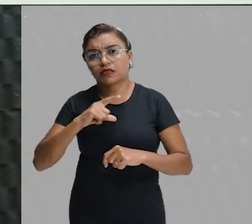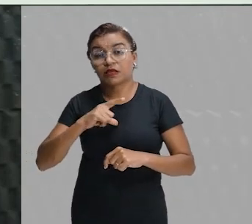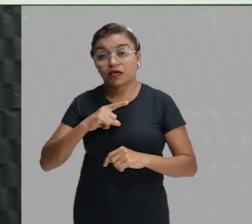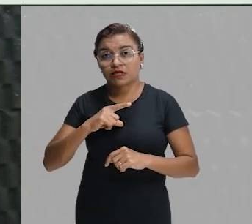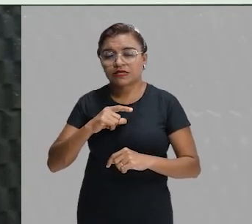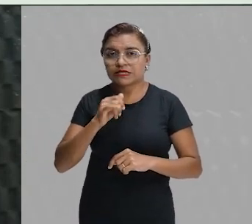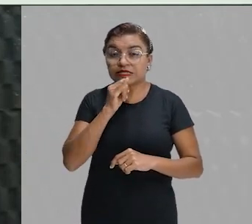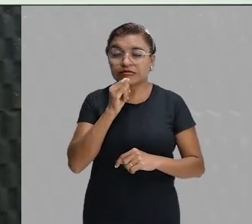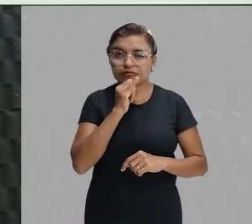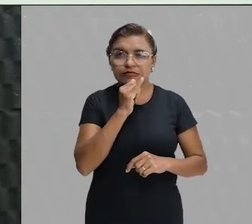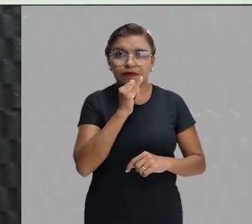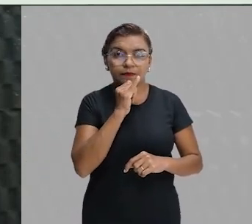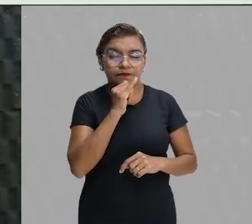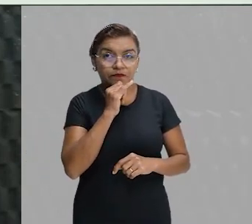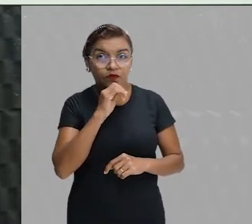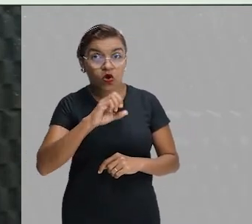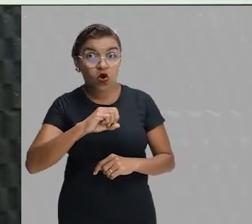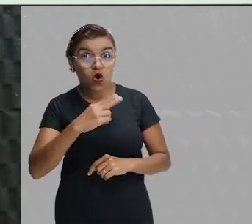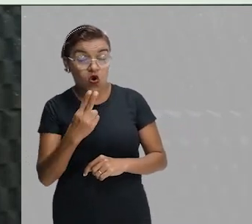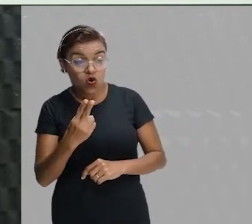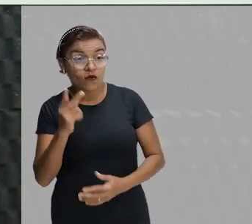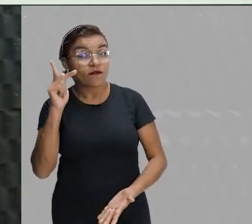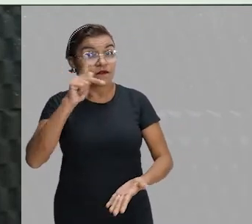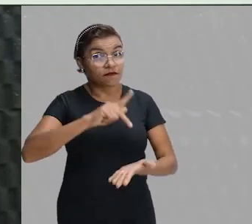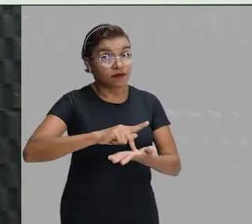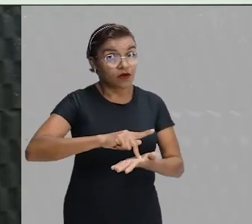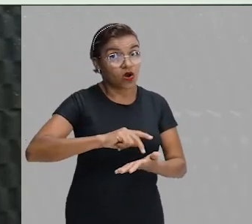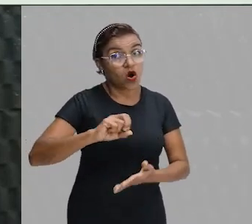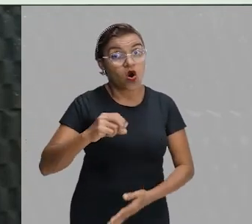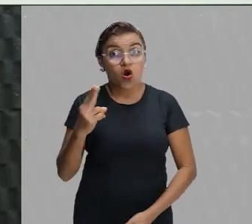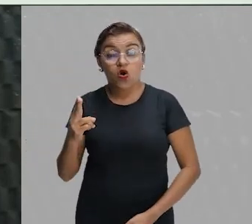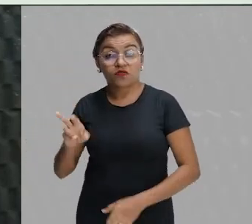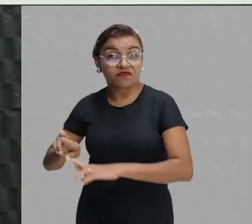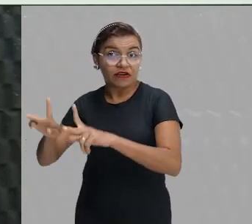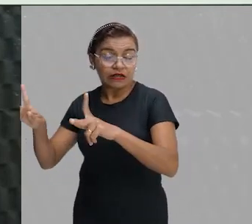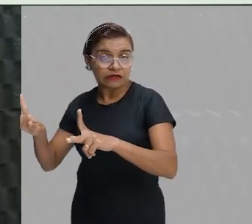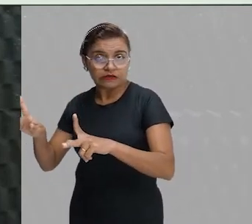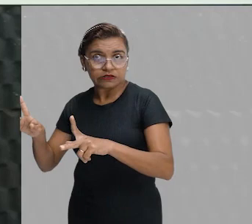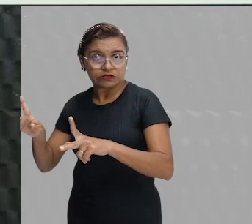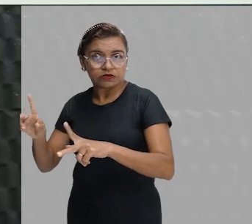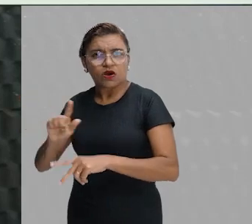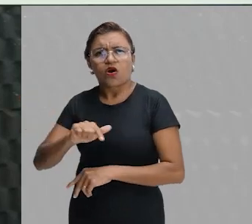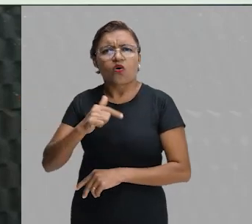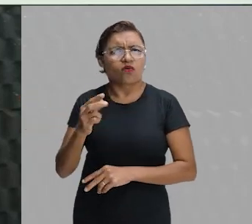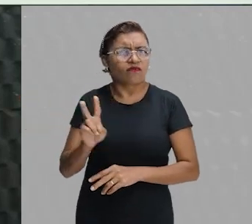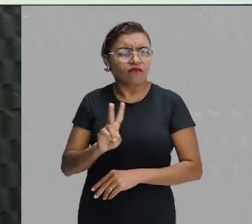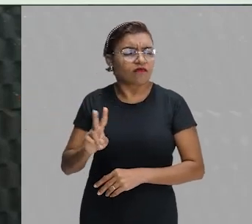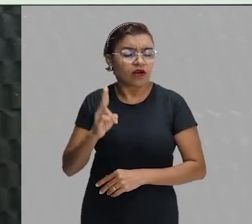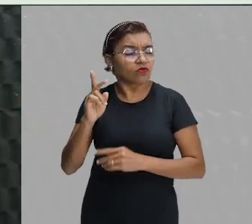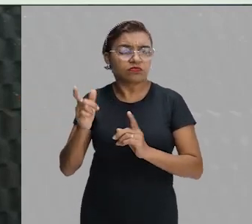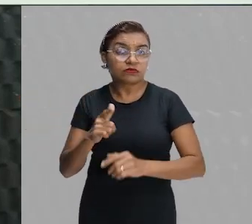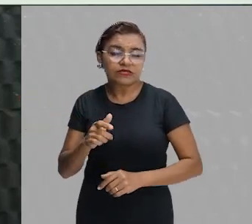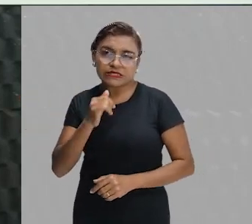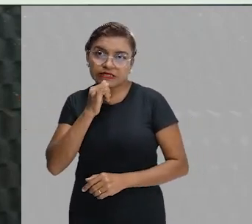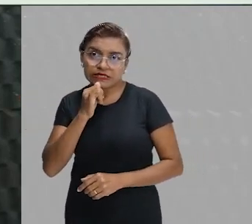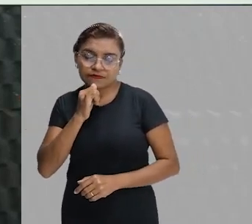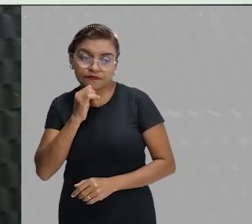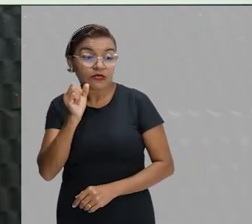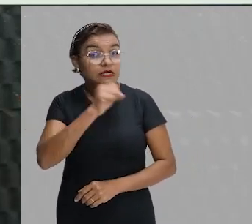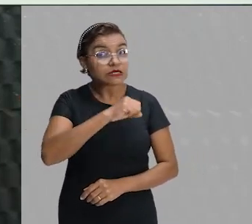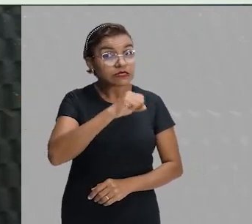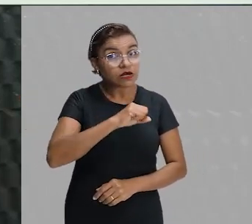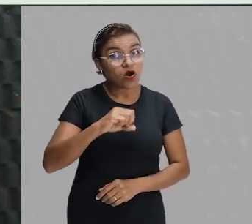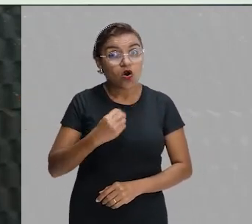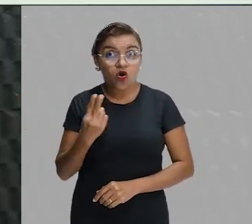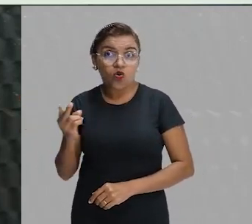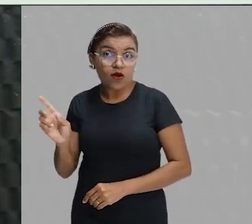Ou você afirma ou você nega. Não tem um outro valor, tá? Ou eu vou dizer sim ou não, eu